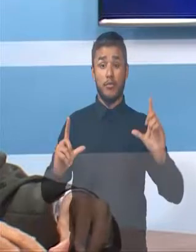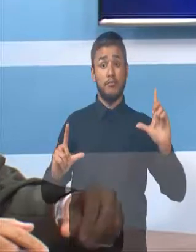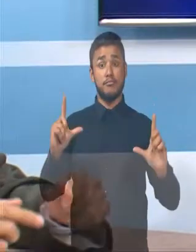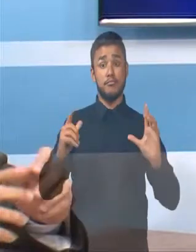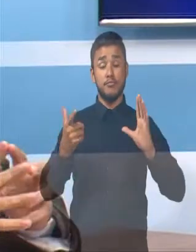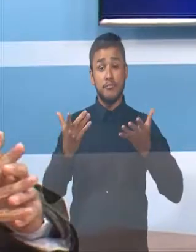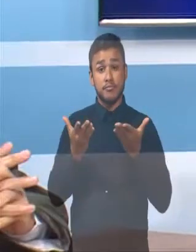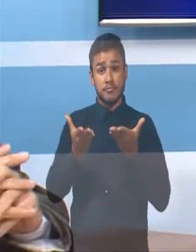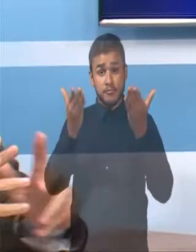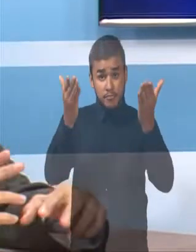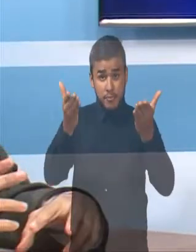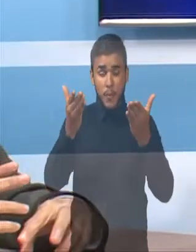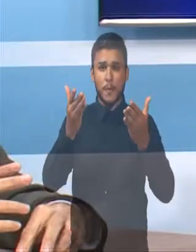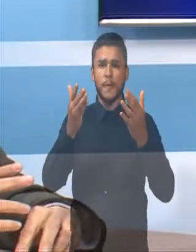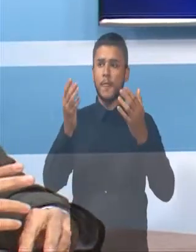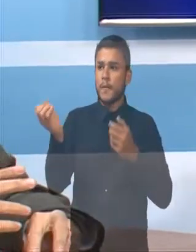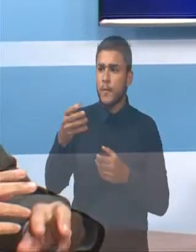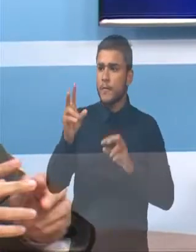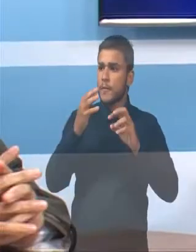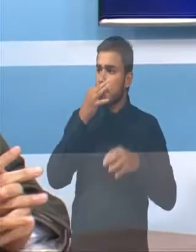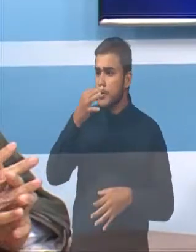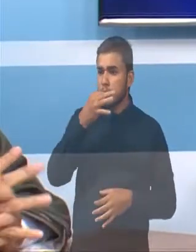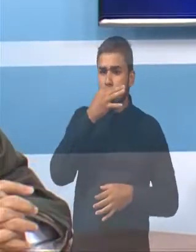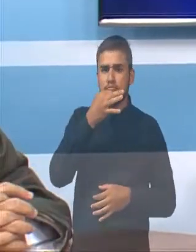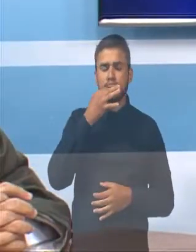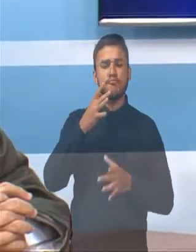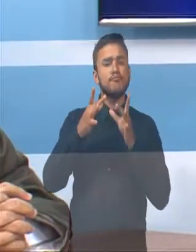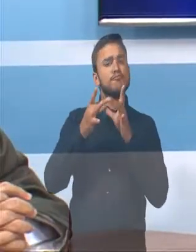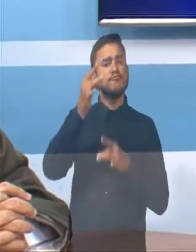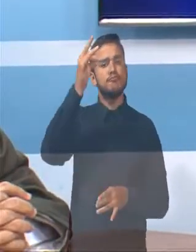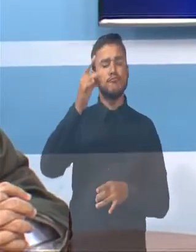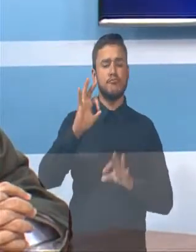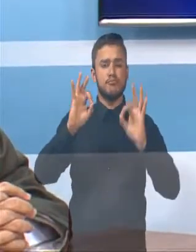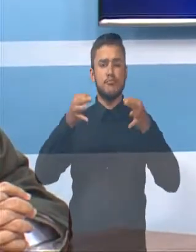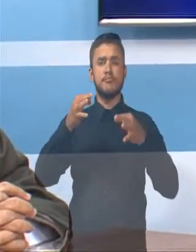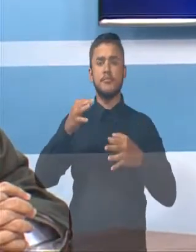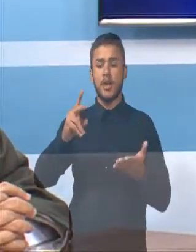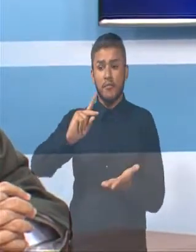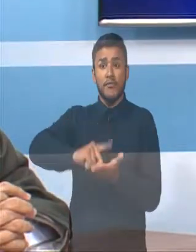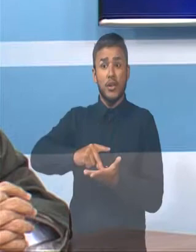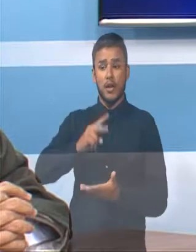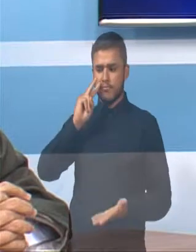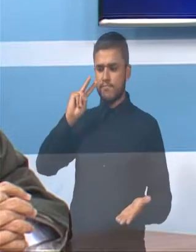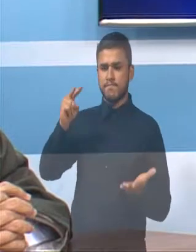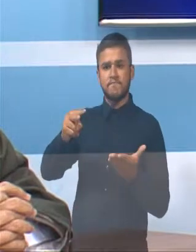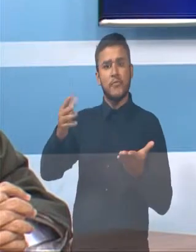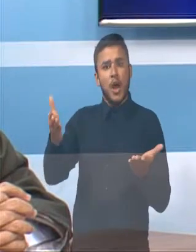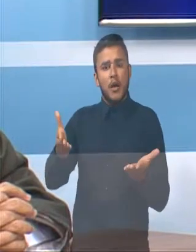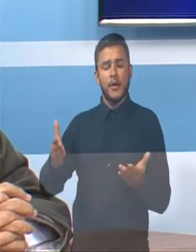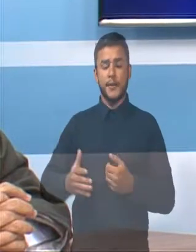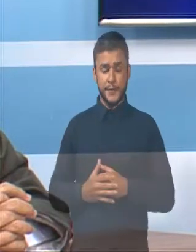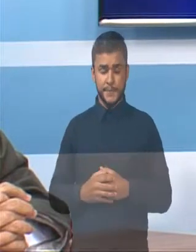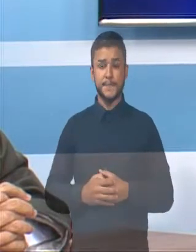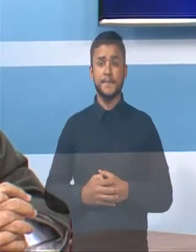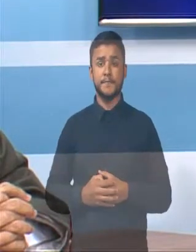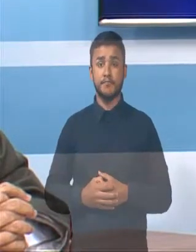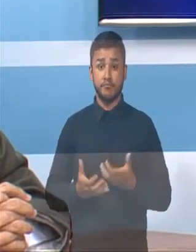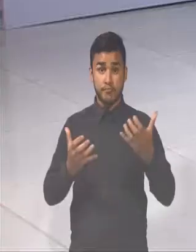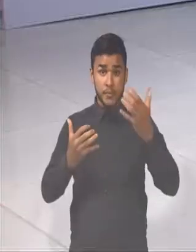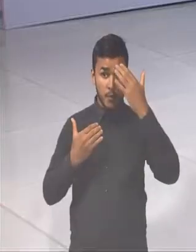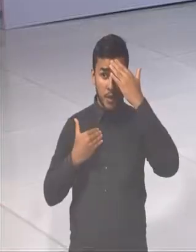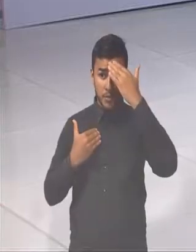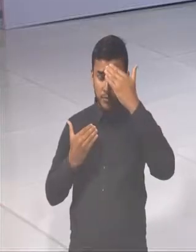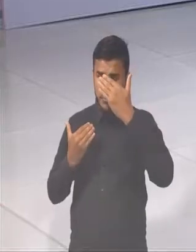aqui exatamente novos ângulos, novas perspectivas de compreensão dessa realidade que se vivencia nesse instante. Eu quero